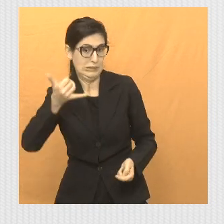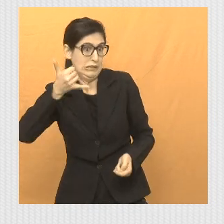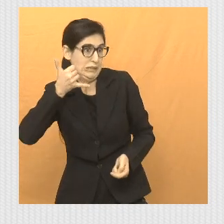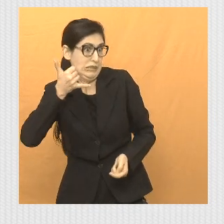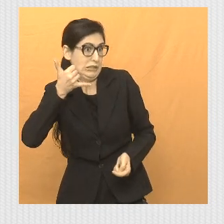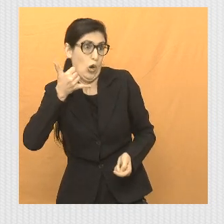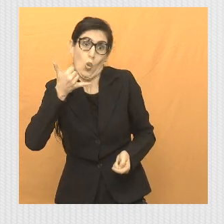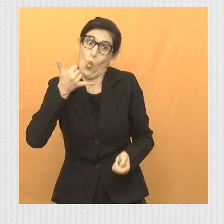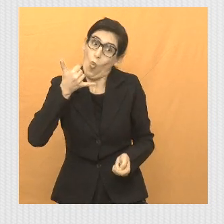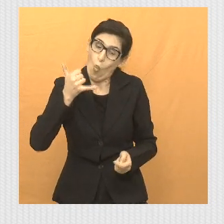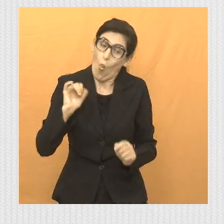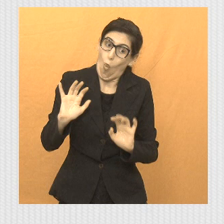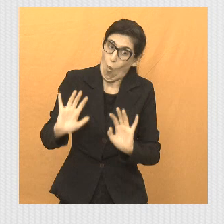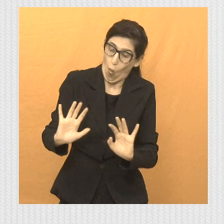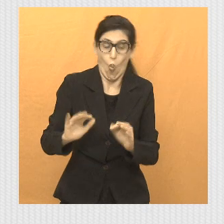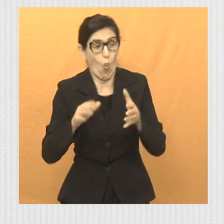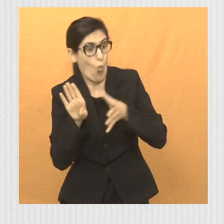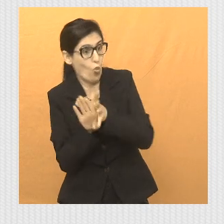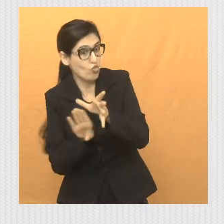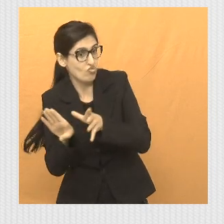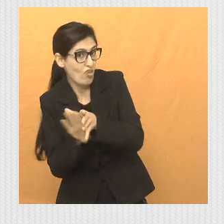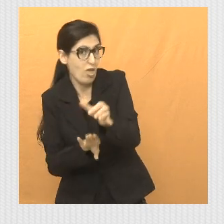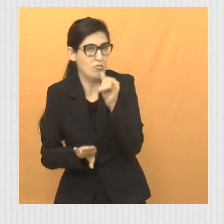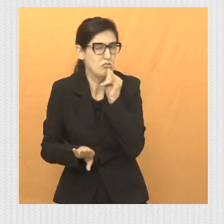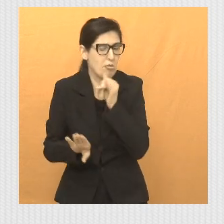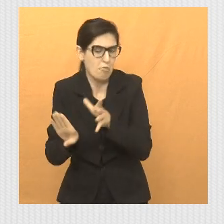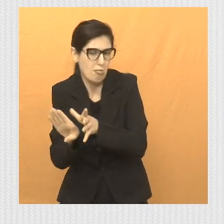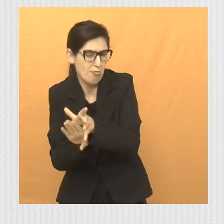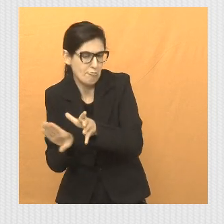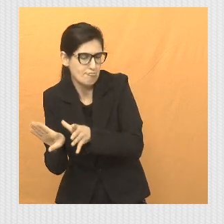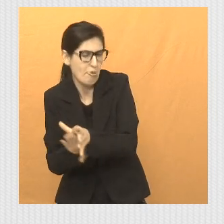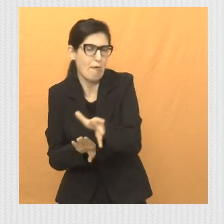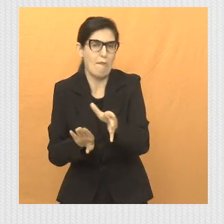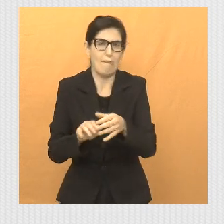ouvidoria. Pode passar.